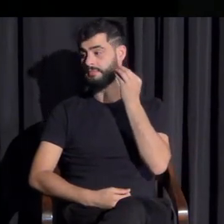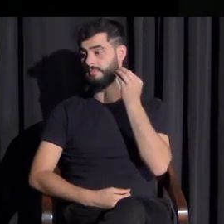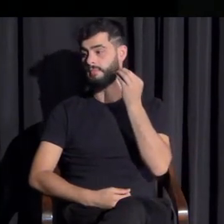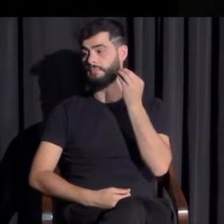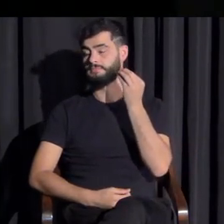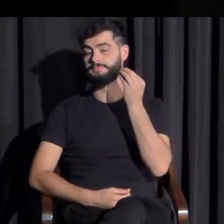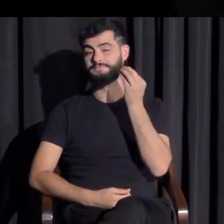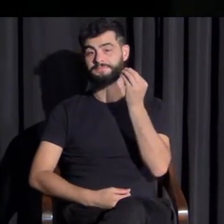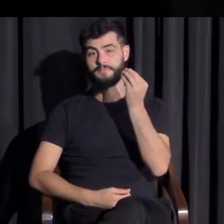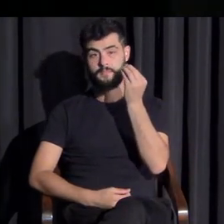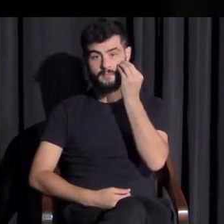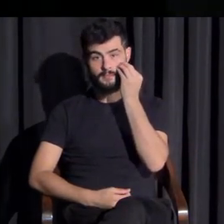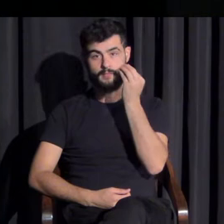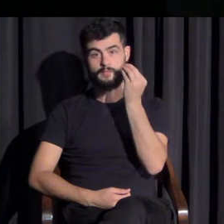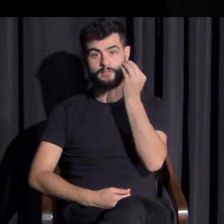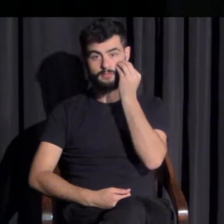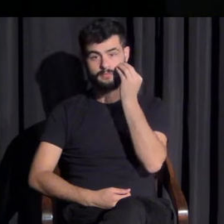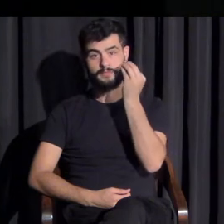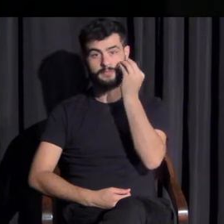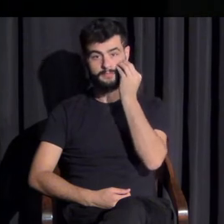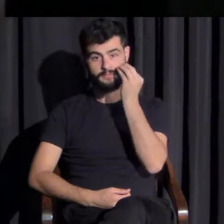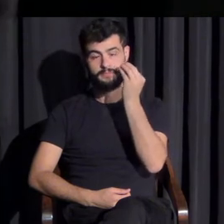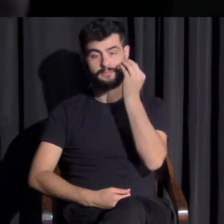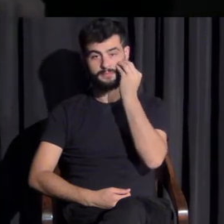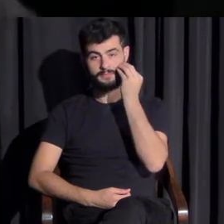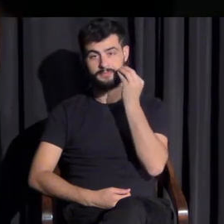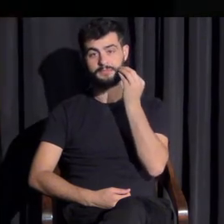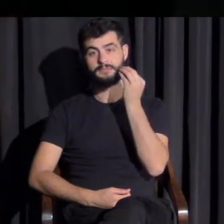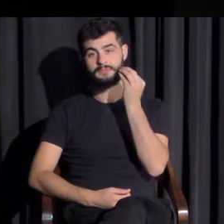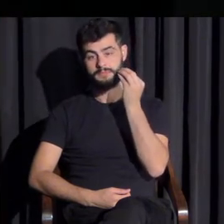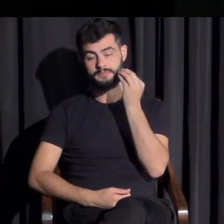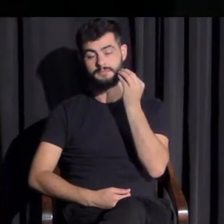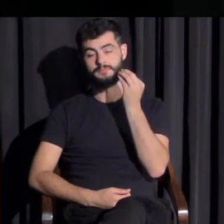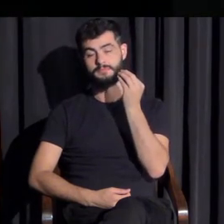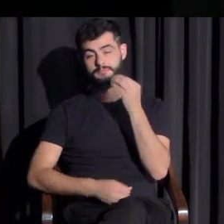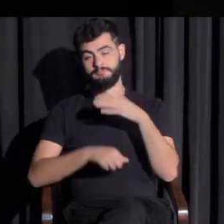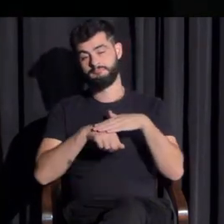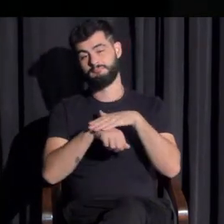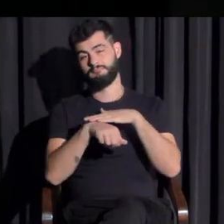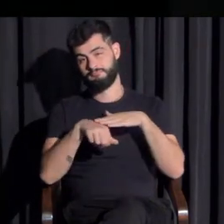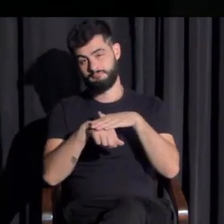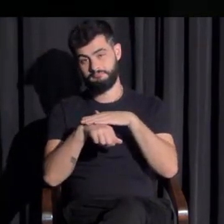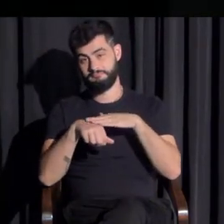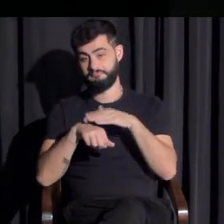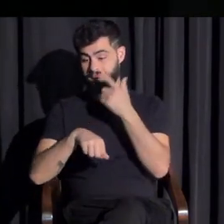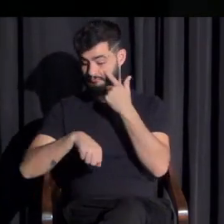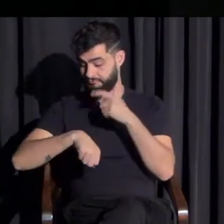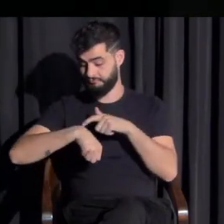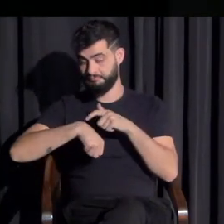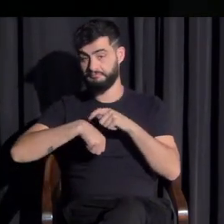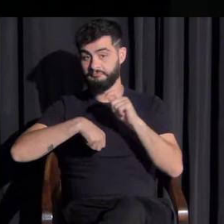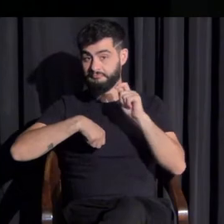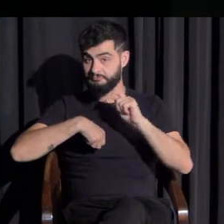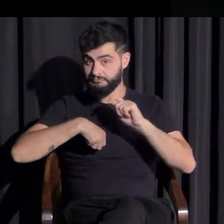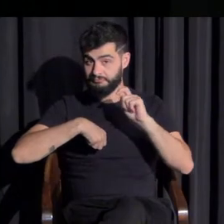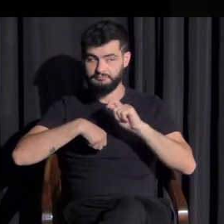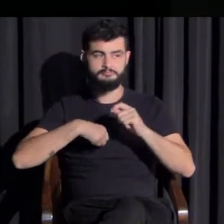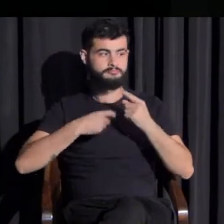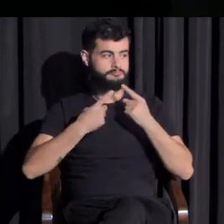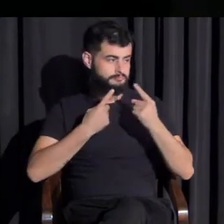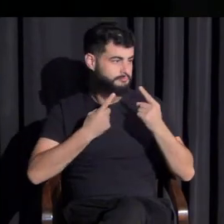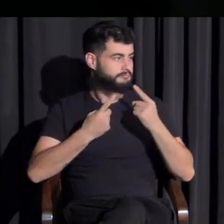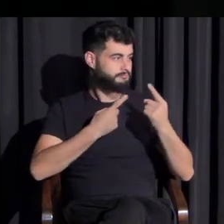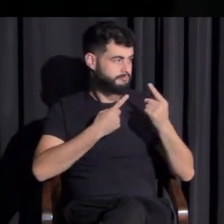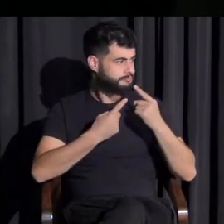vocês, pensando no tempo que pode vir depois, para a gente dar conta de continuar a conversa, né?